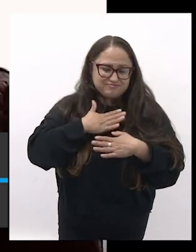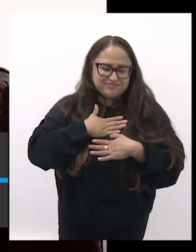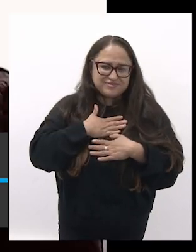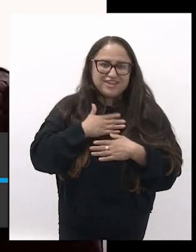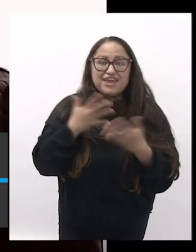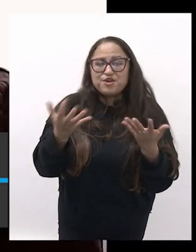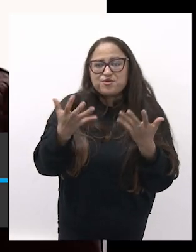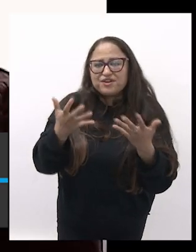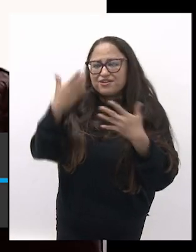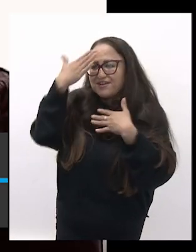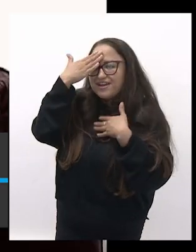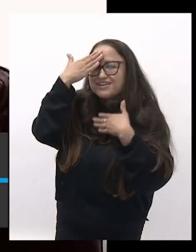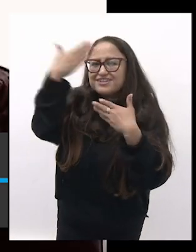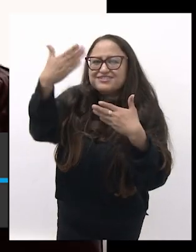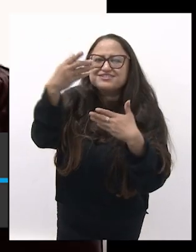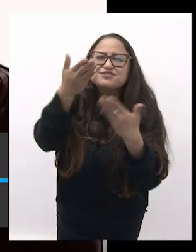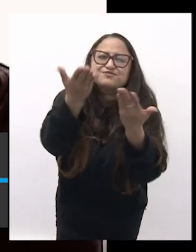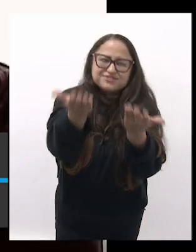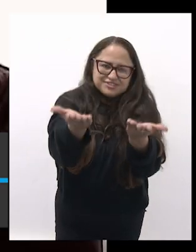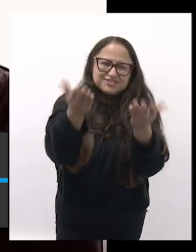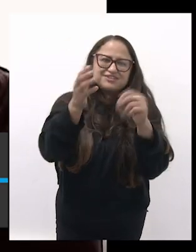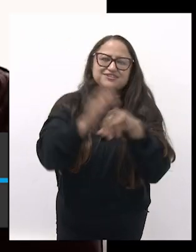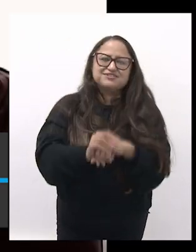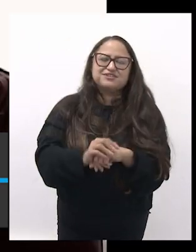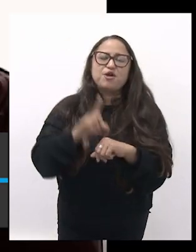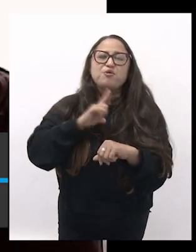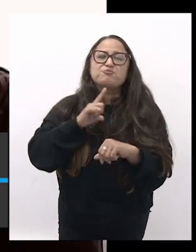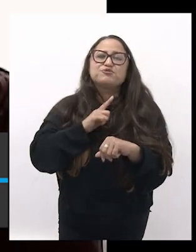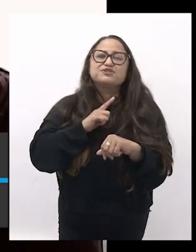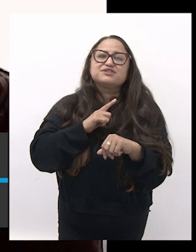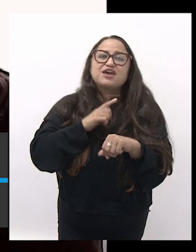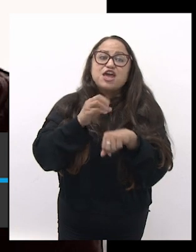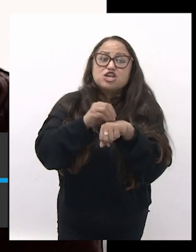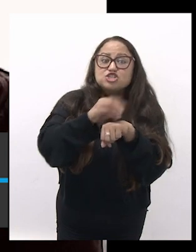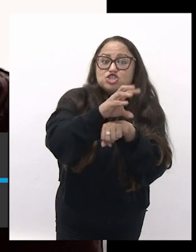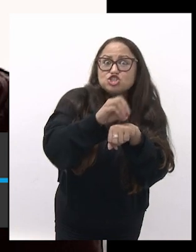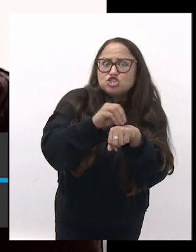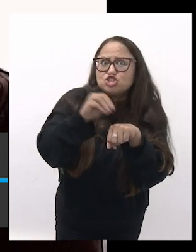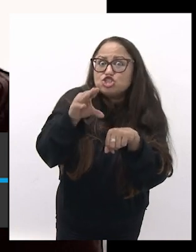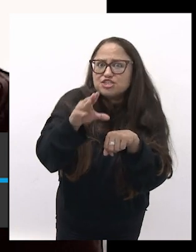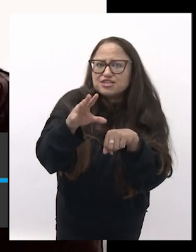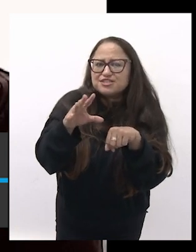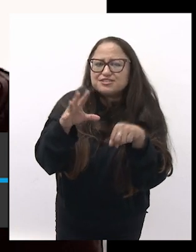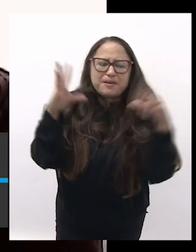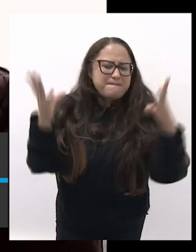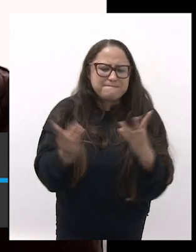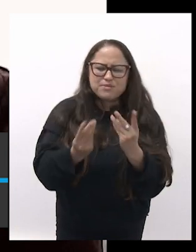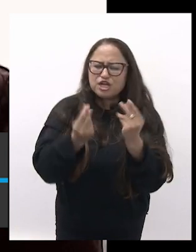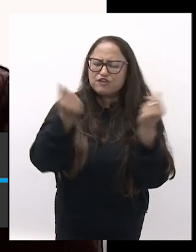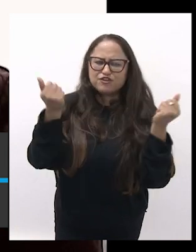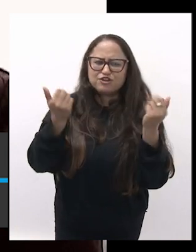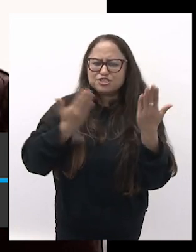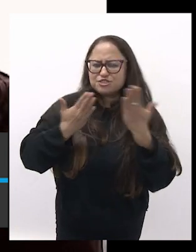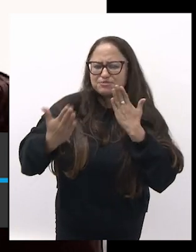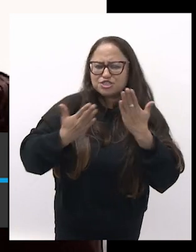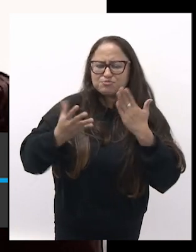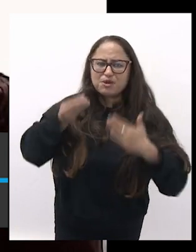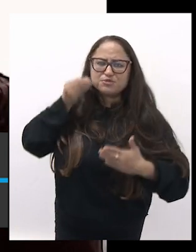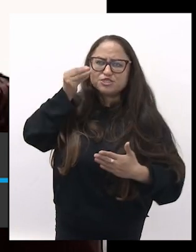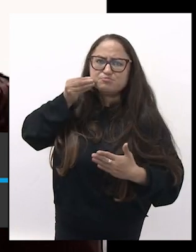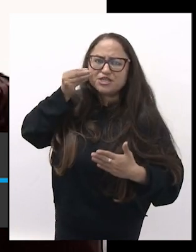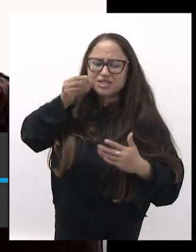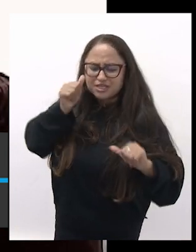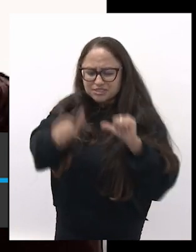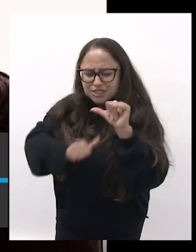por trazer aí tanta contribuição para a gente bate-papo, essa troca de experiência